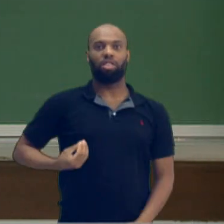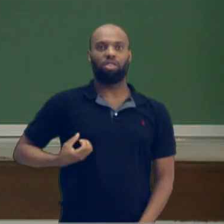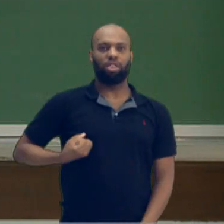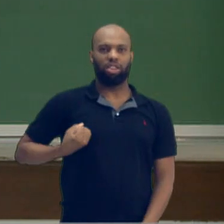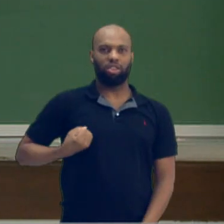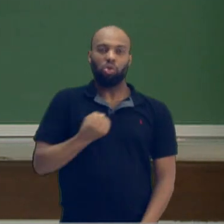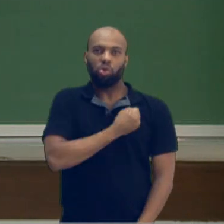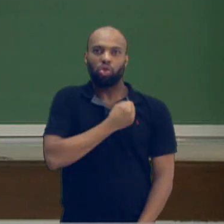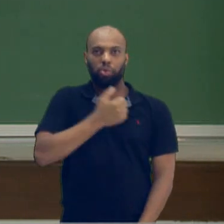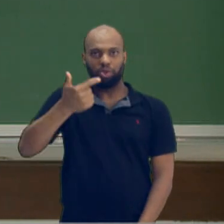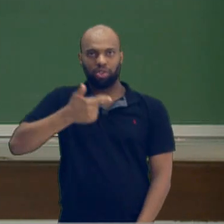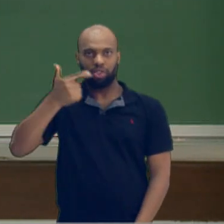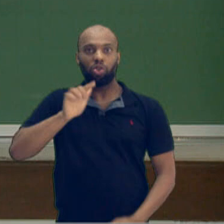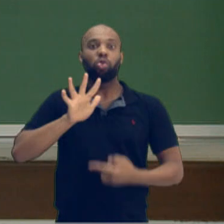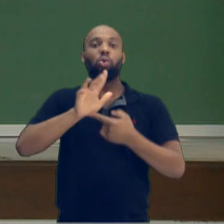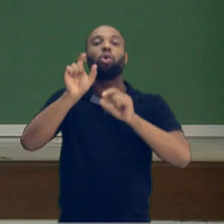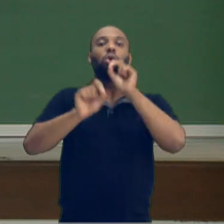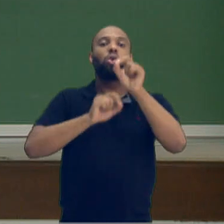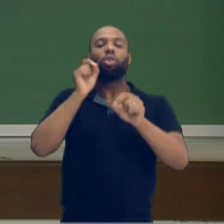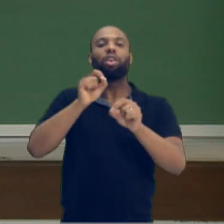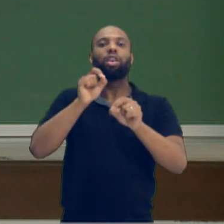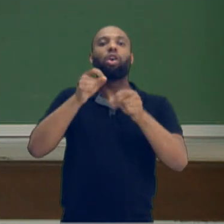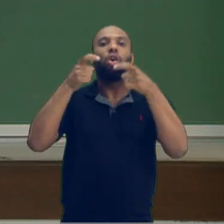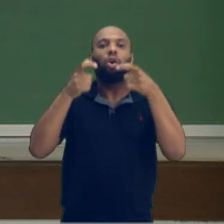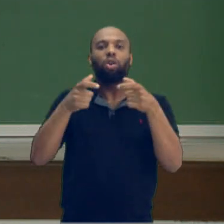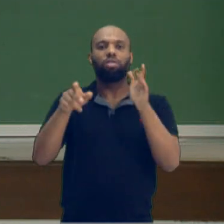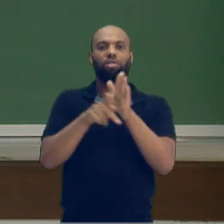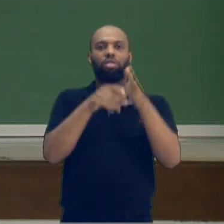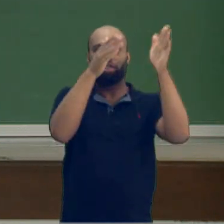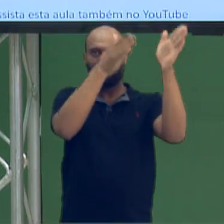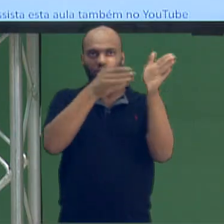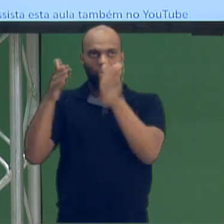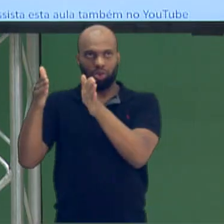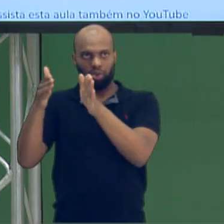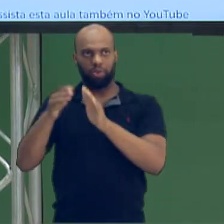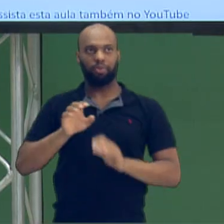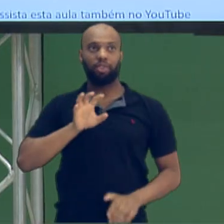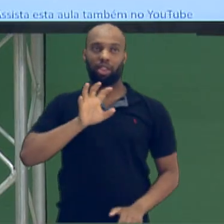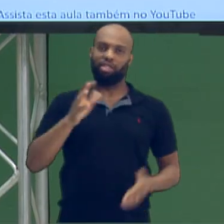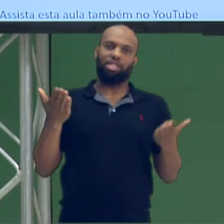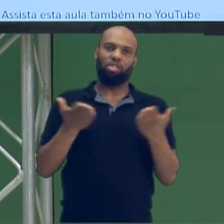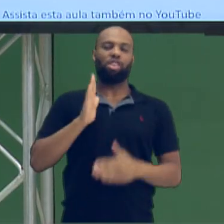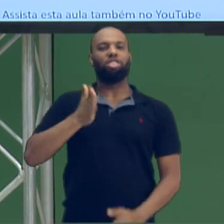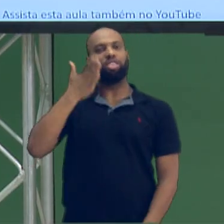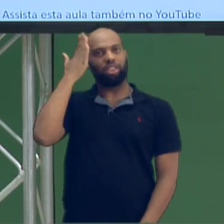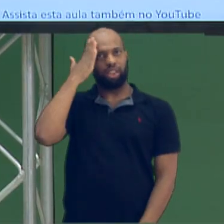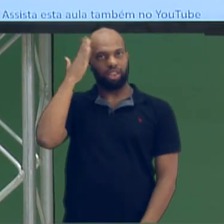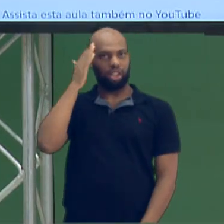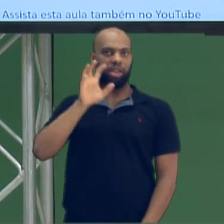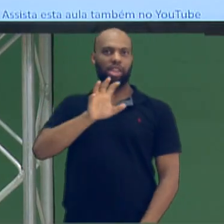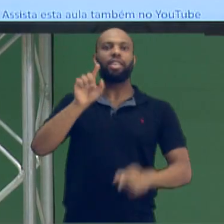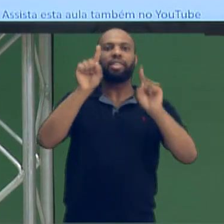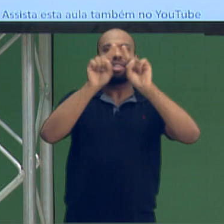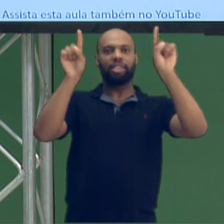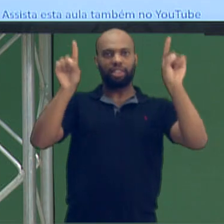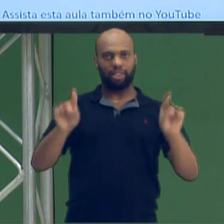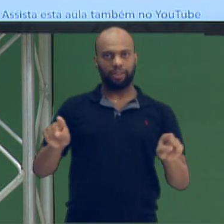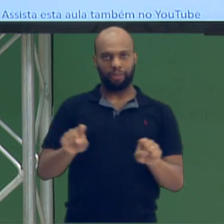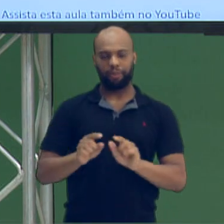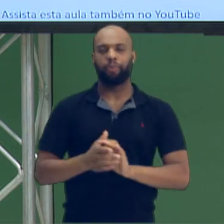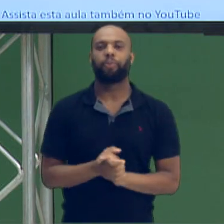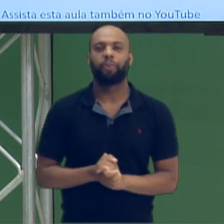posição desse termo na coluna, tá certo? Então, estão apresentados a matriz. Vamos lá.